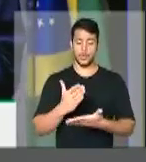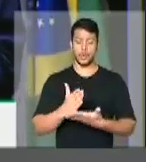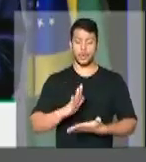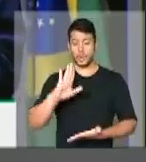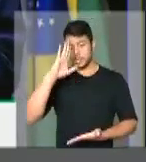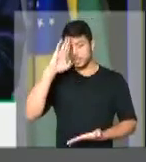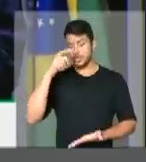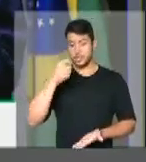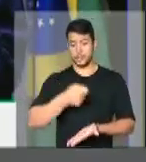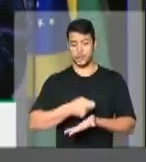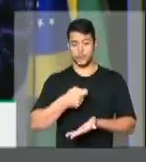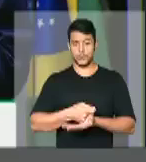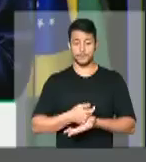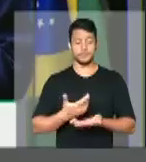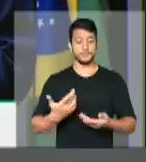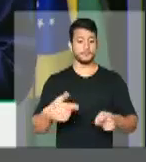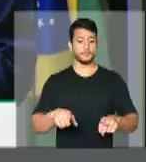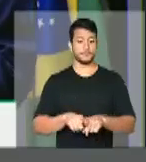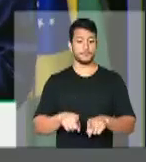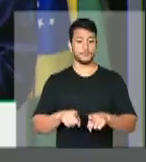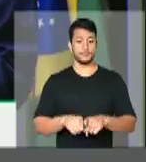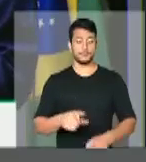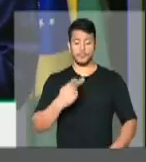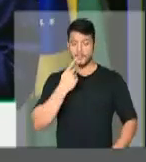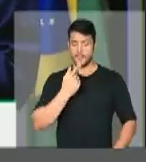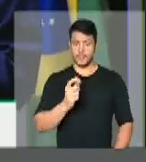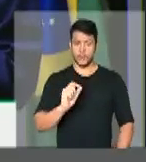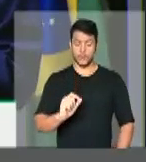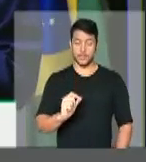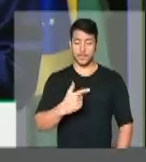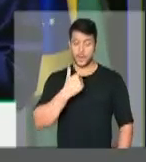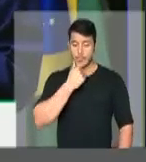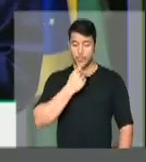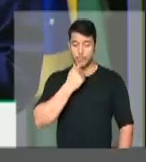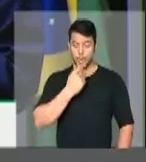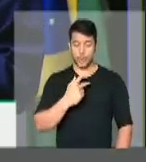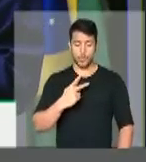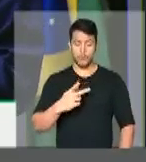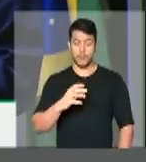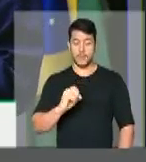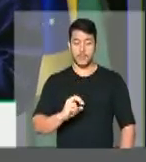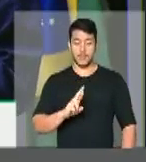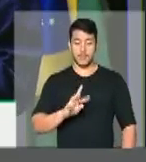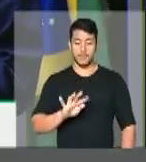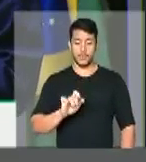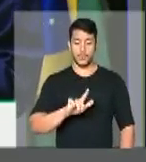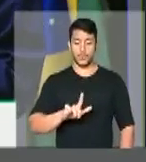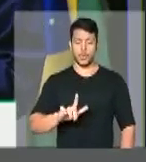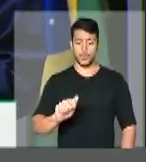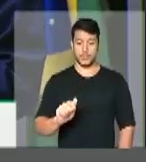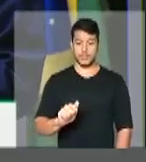então. Aí ele cita que o Petrônio Portela conversou com a Sociedade